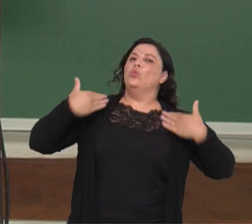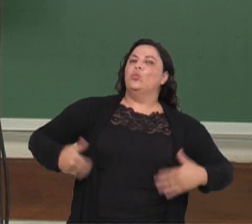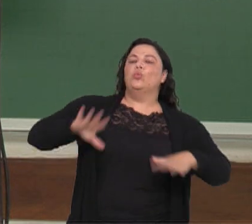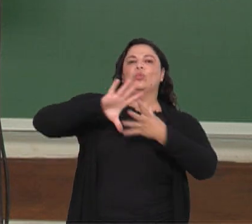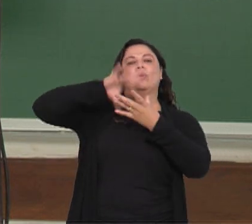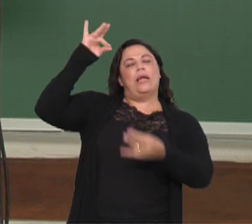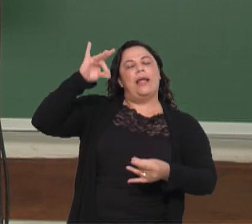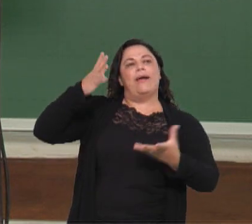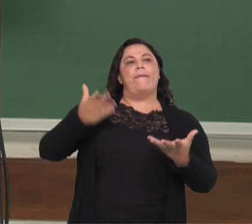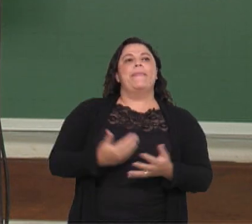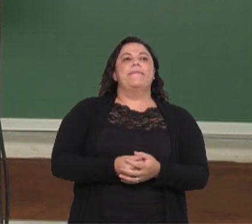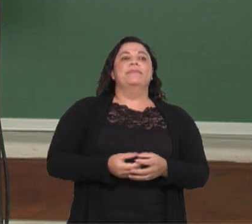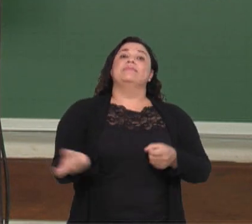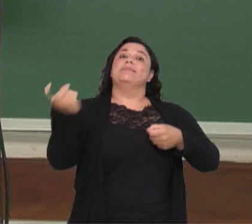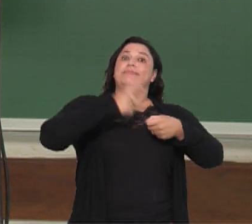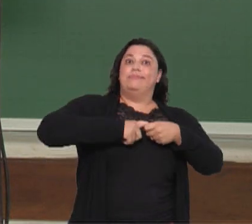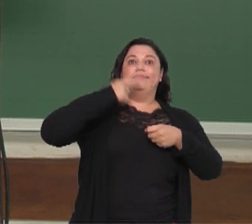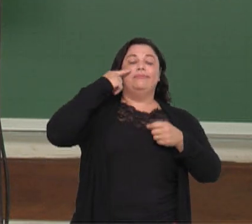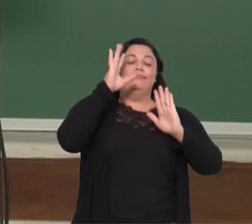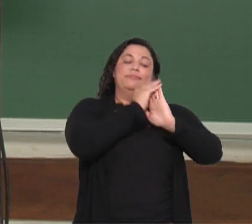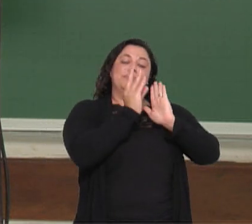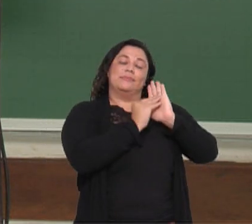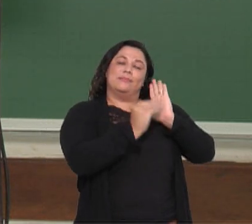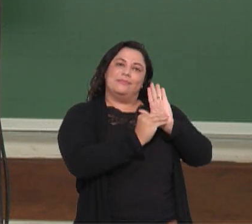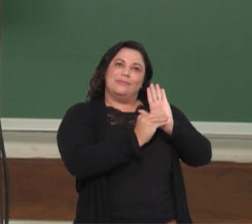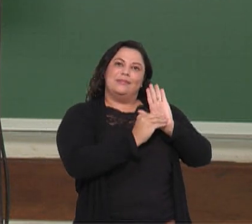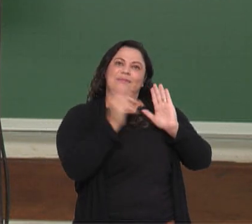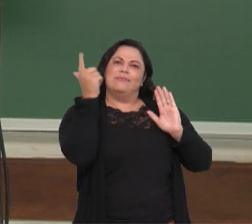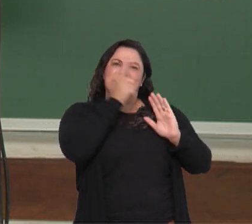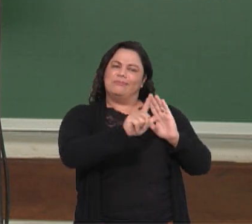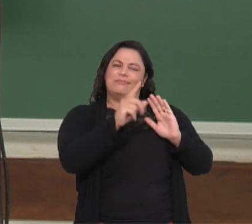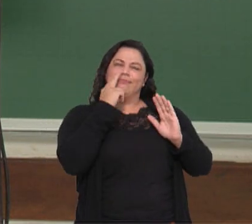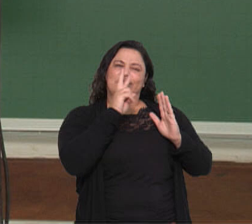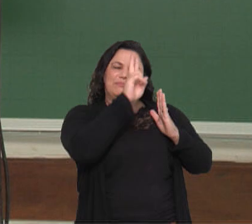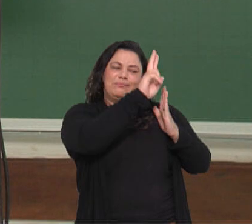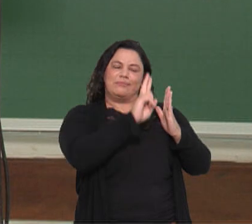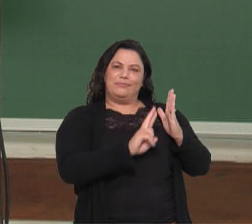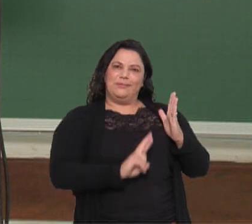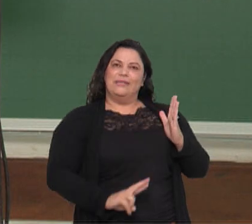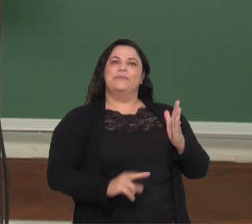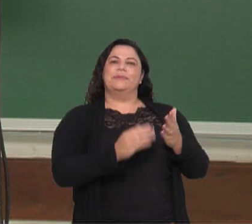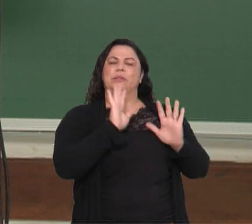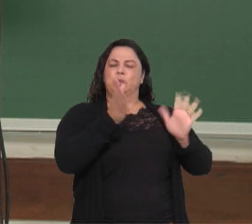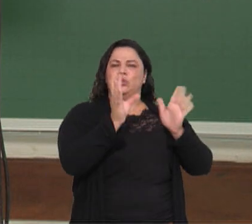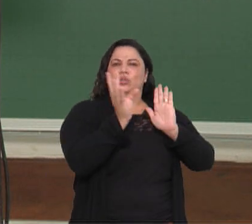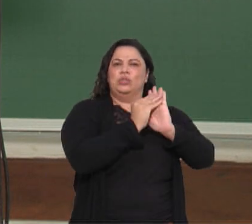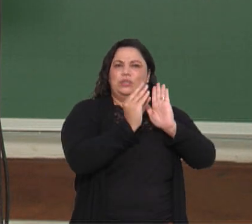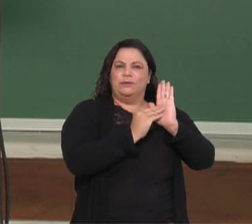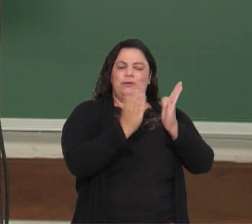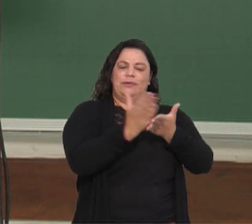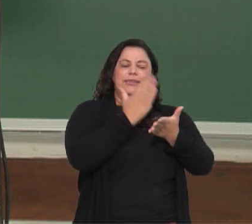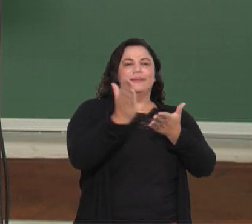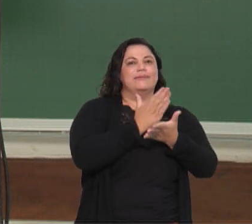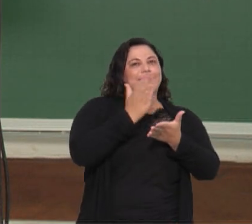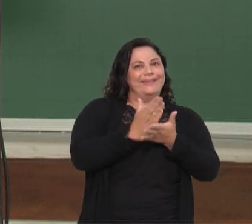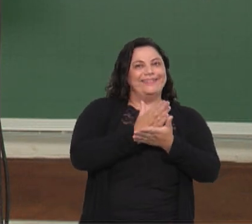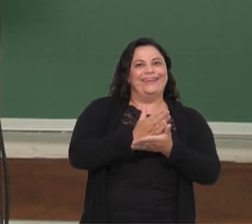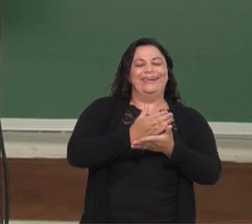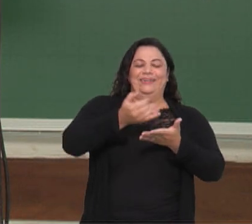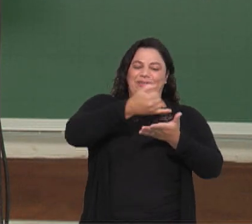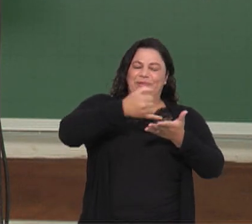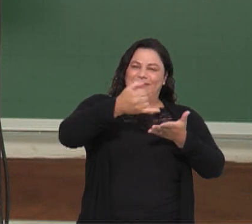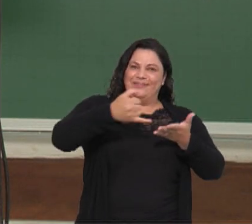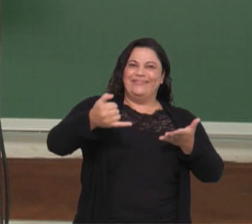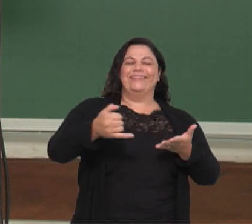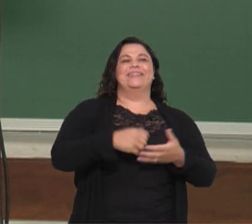Vamos então retomar esses conteúdos ali, né? E você dá uma conferida ali a partir do que você já tinha colocado no seu caderno, nas suas anotações, da pesquisa